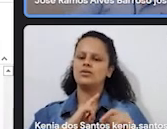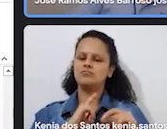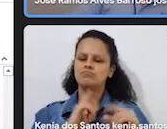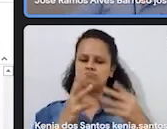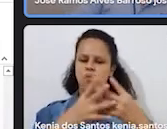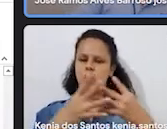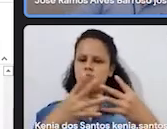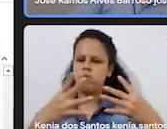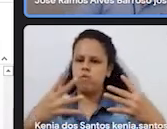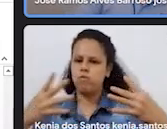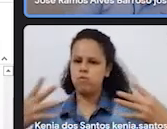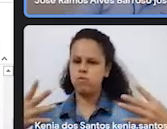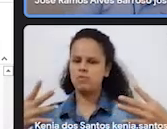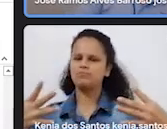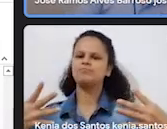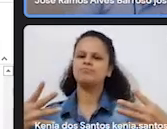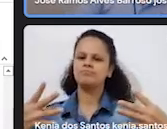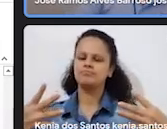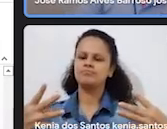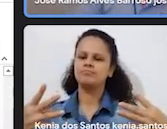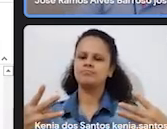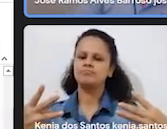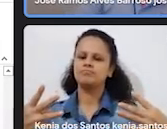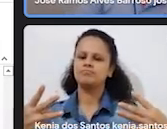da grade, eu tenho o quê?